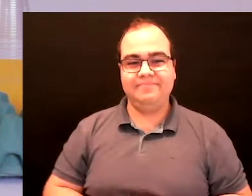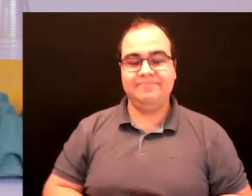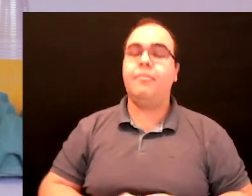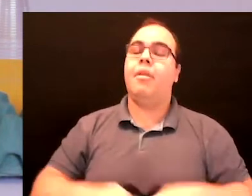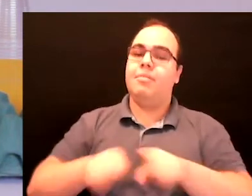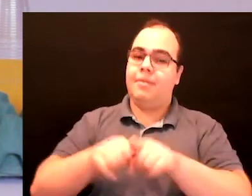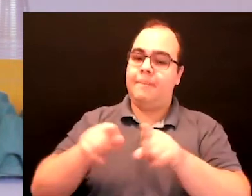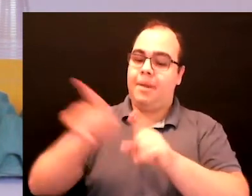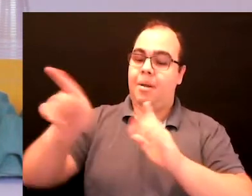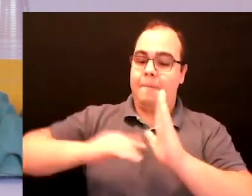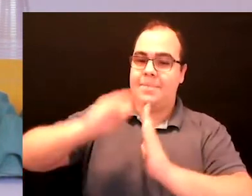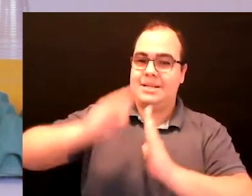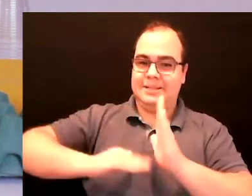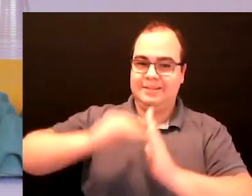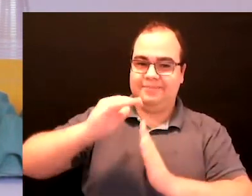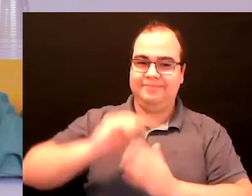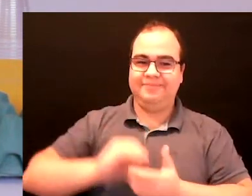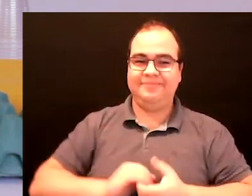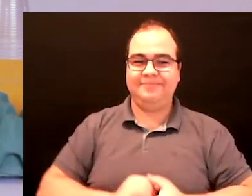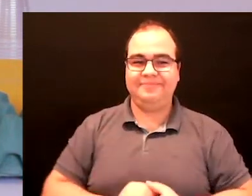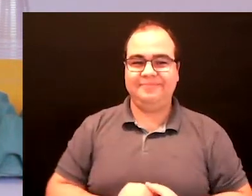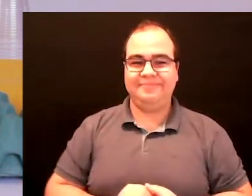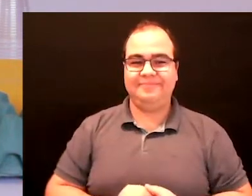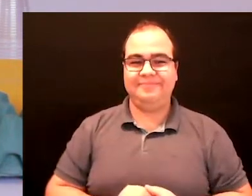e um pincel.